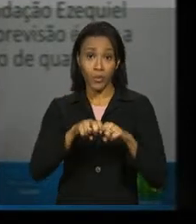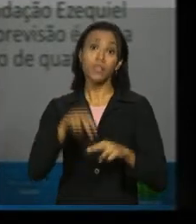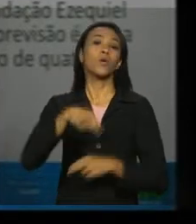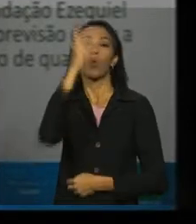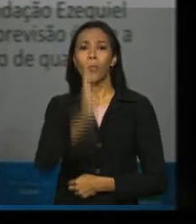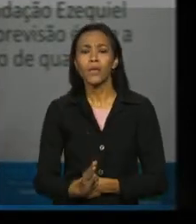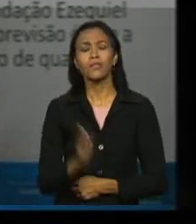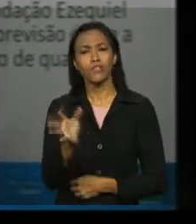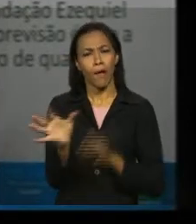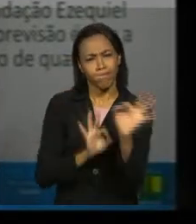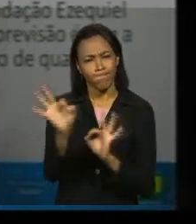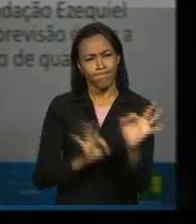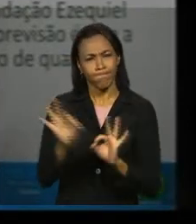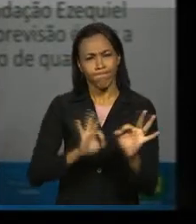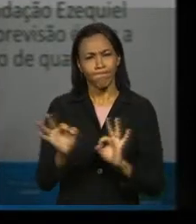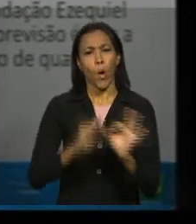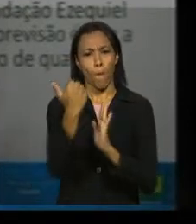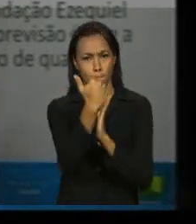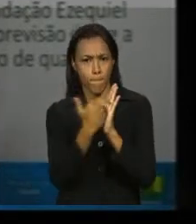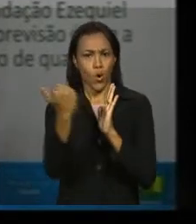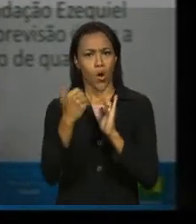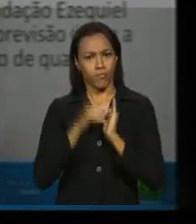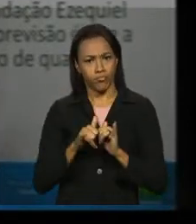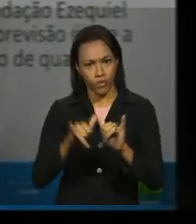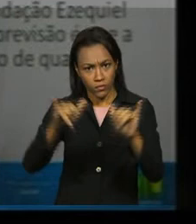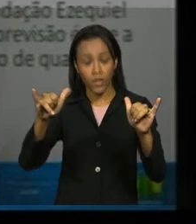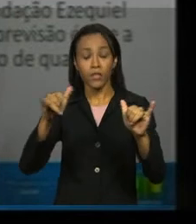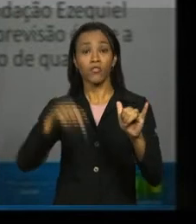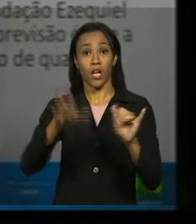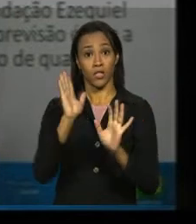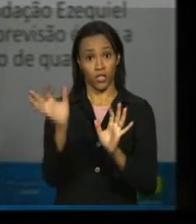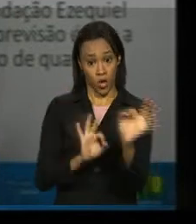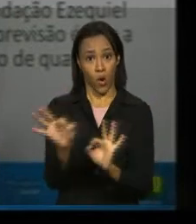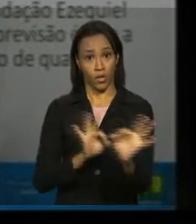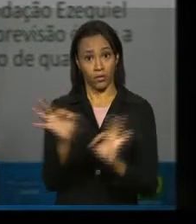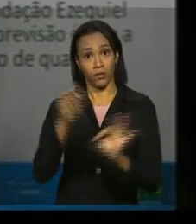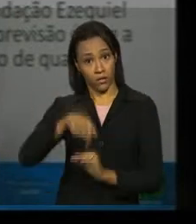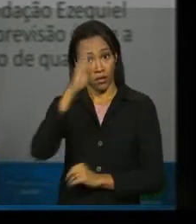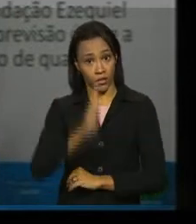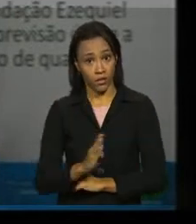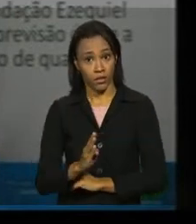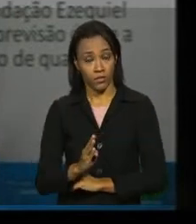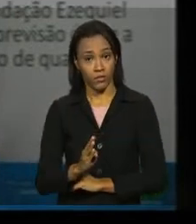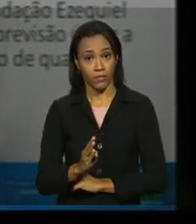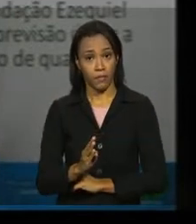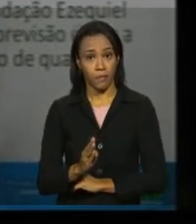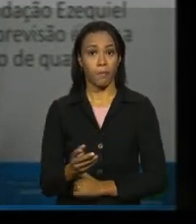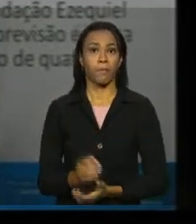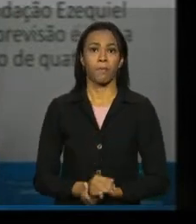o Brasil já nesse nessa preparação né o programa nacional já e organizando se organizando para essa determinação